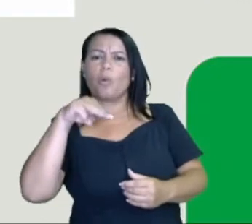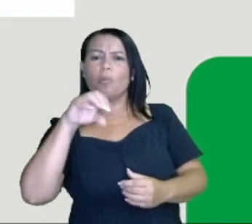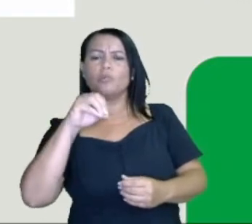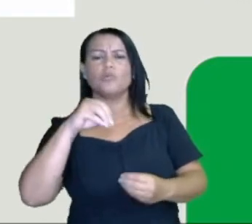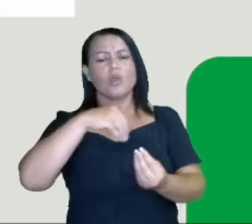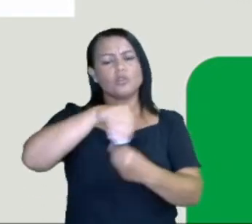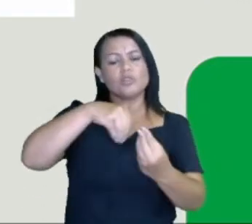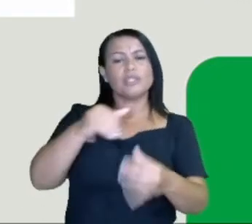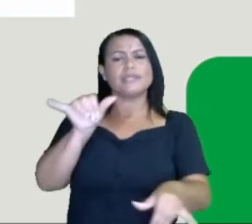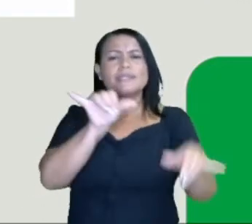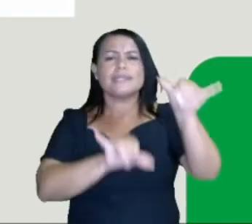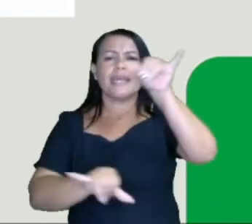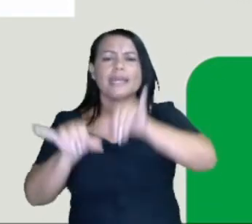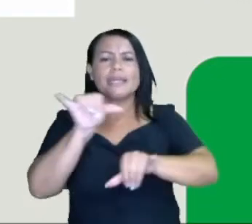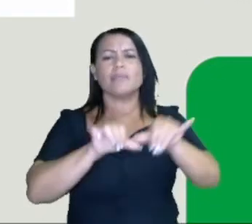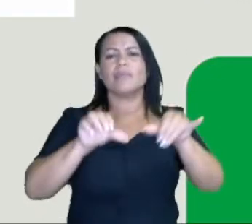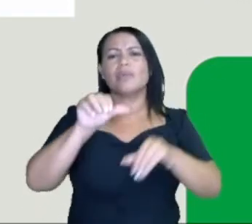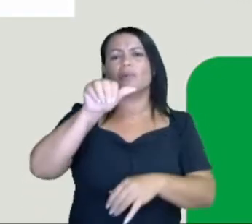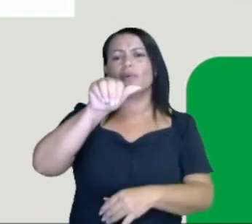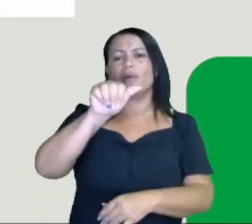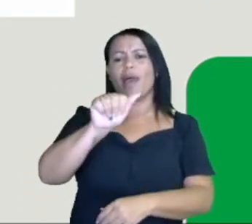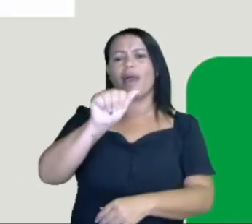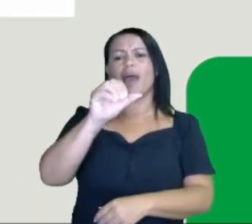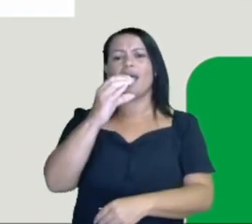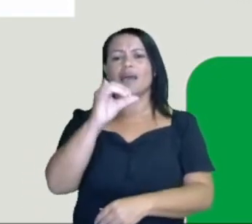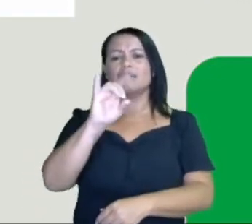chamada ácido